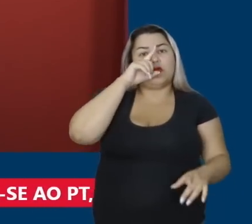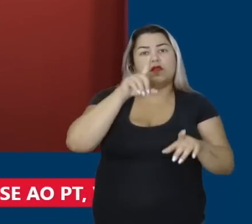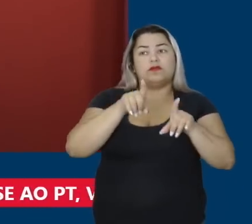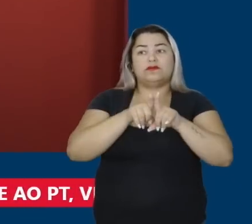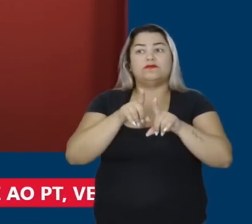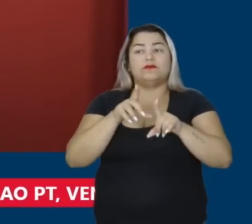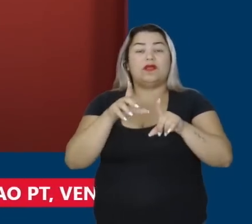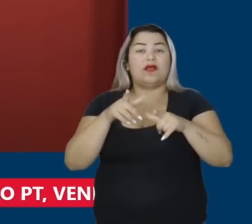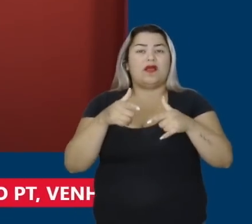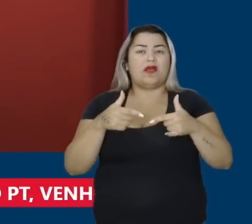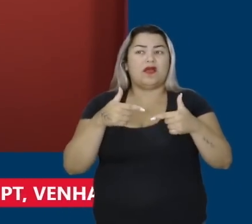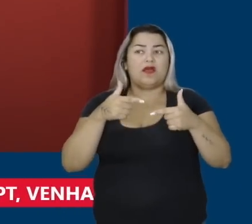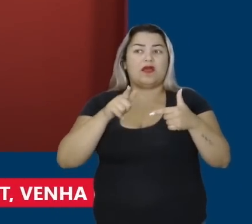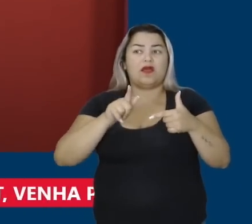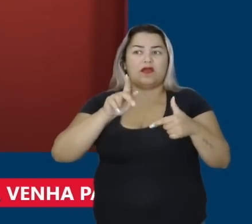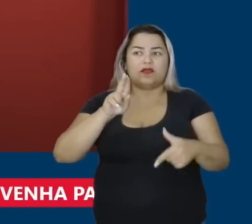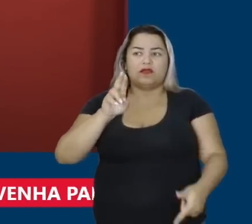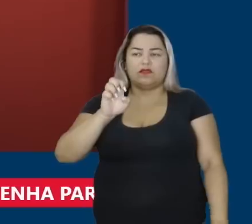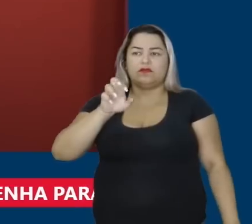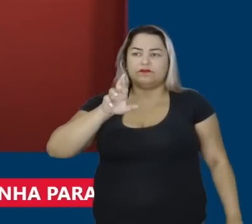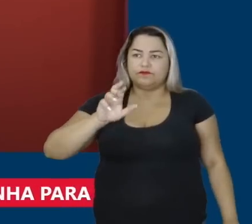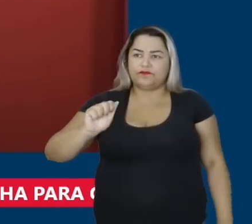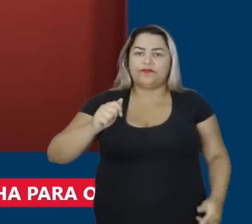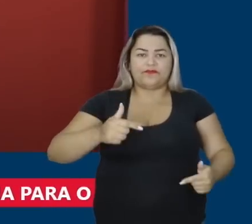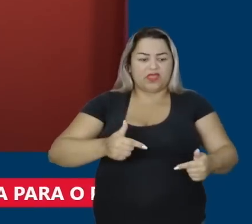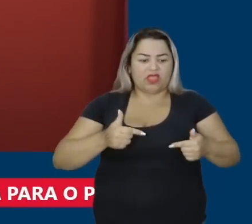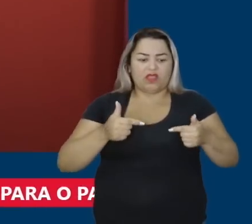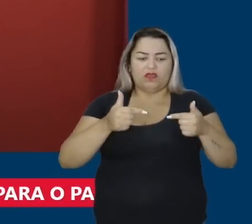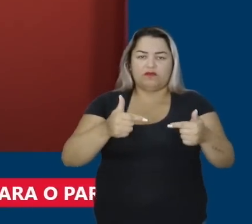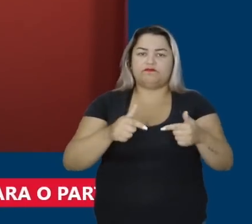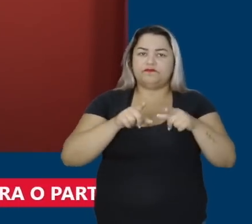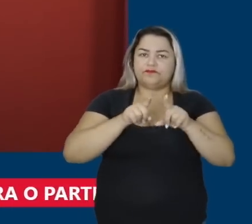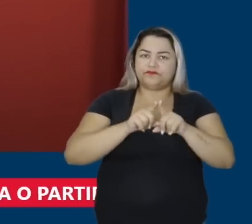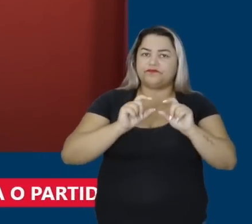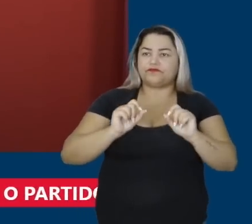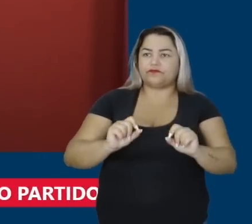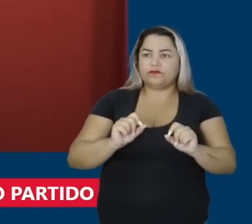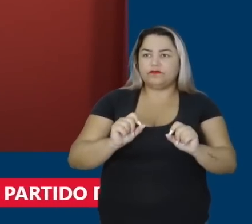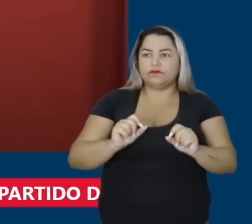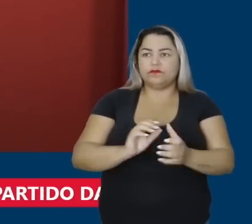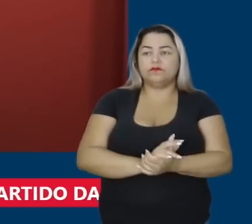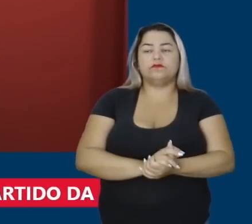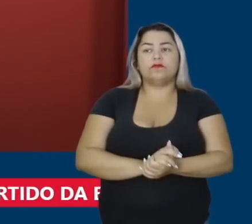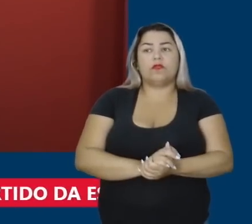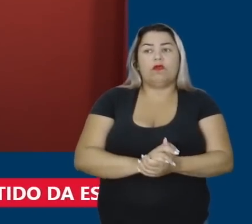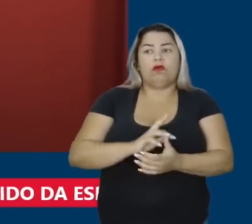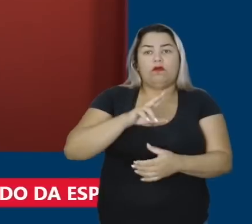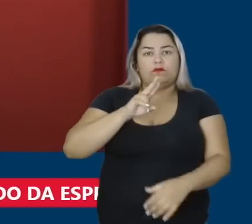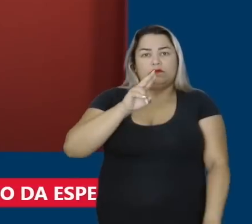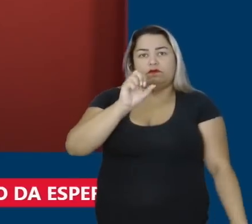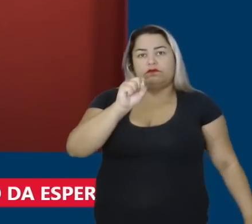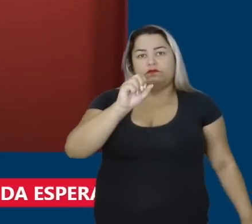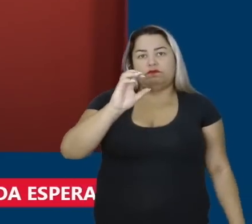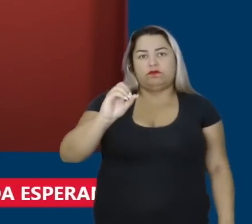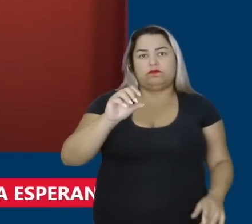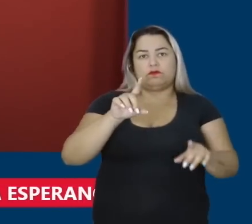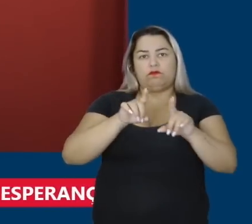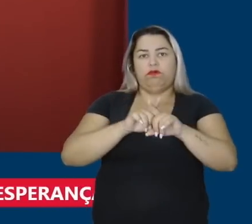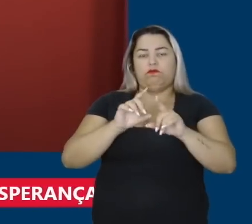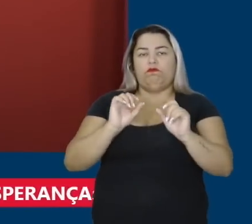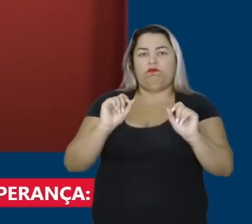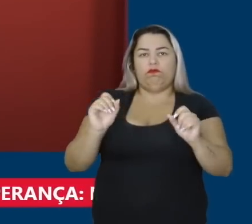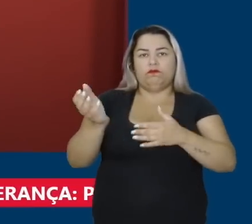nuclear. Acertadamente, o presidente Lula descartou um alinhamento no conflito Rússia e Ucrânia e concretamente